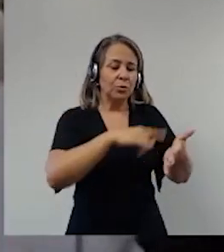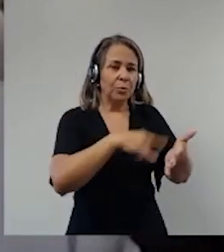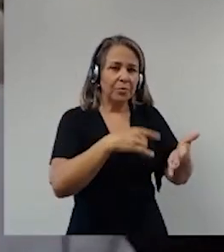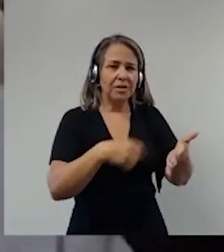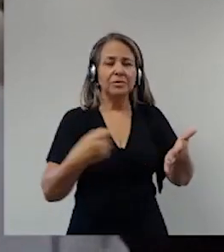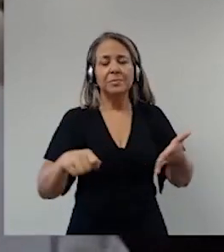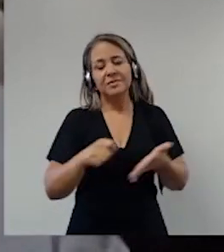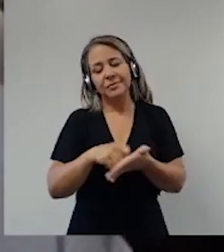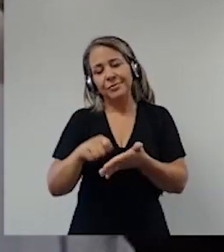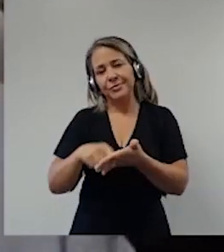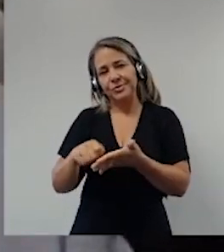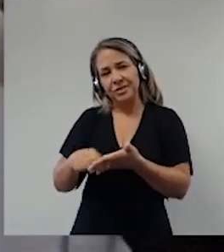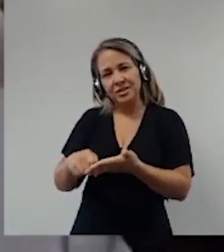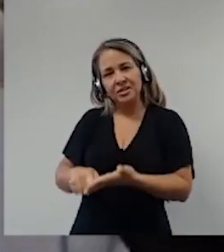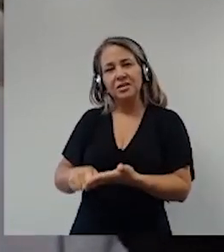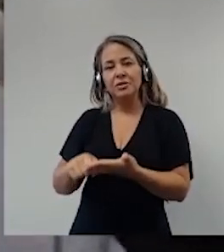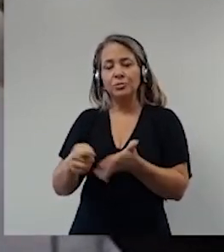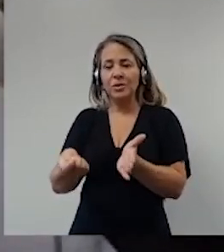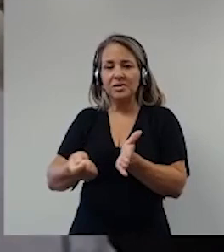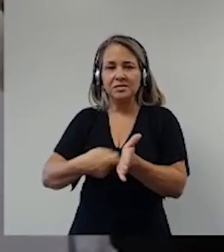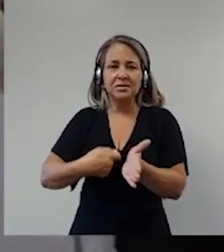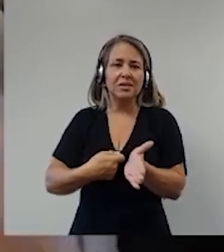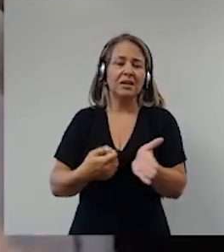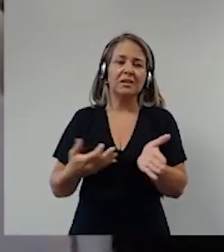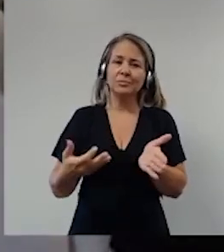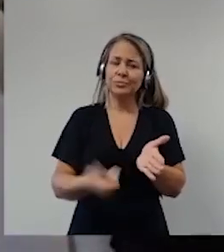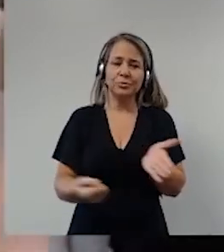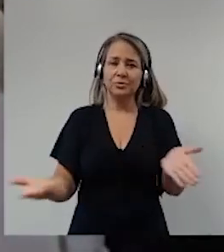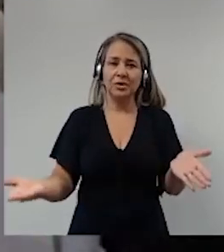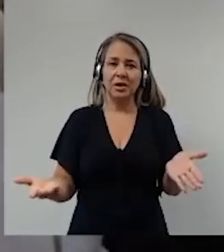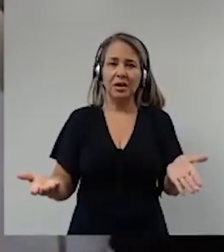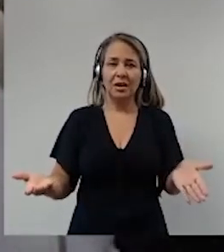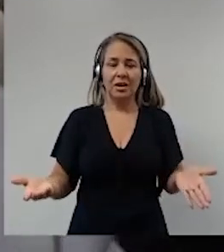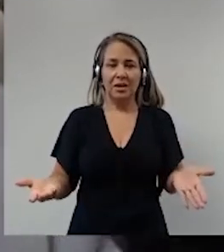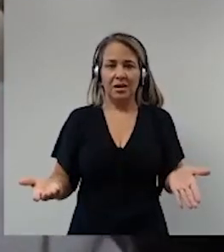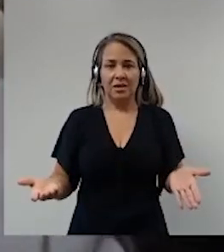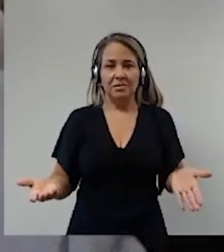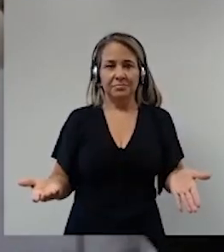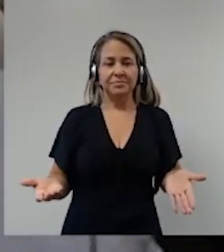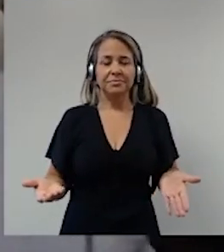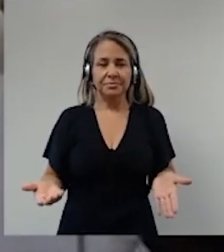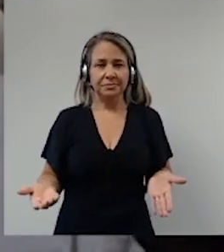por escrito, em requerimento assinado. Isso é completamente